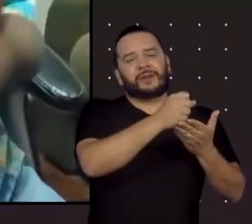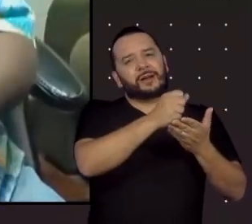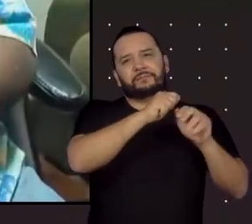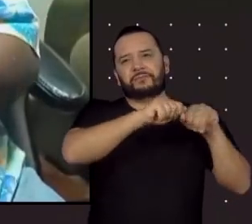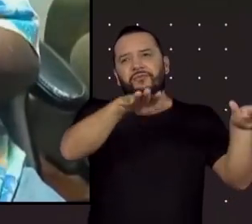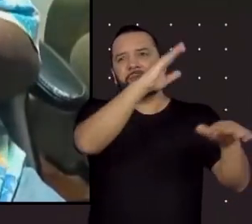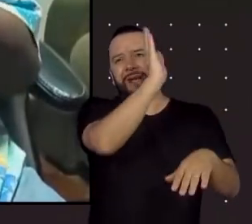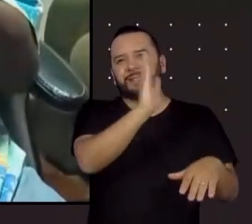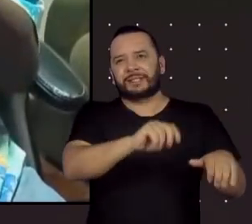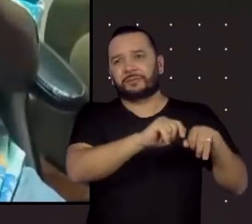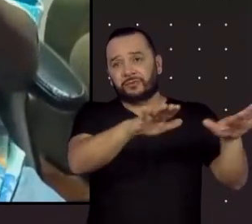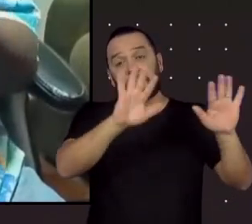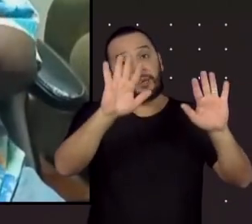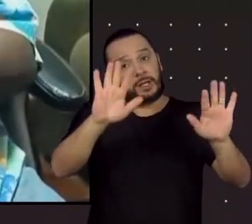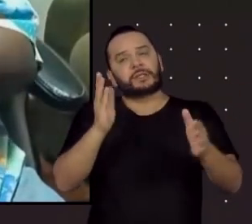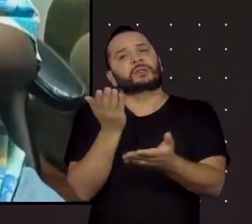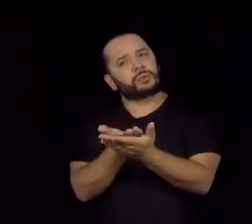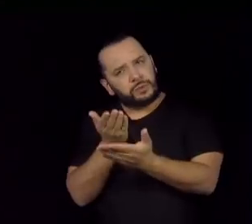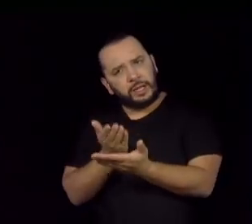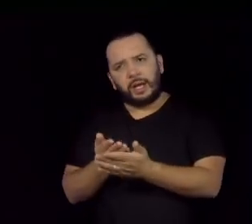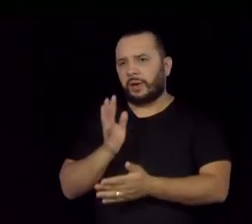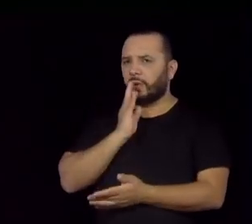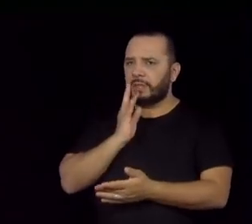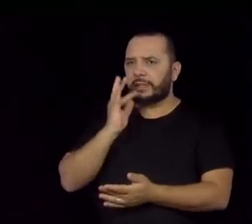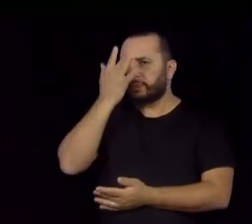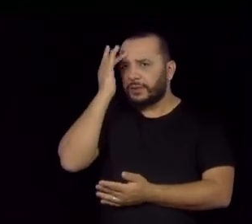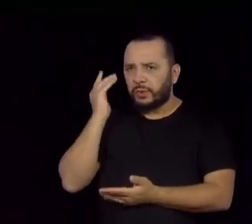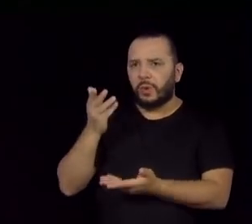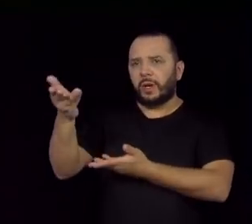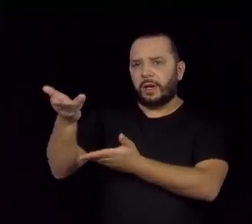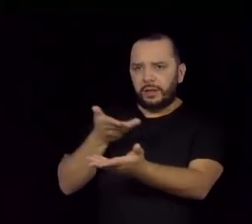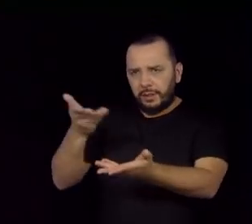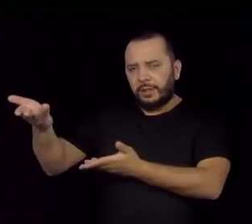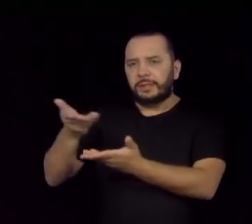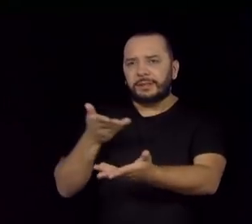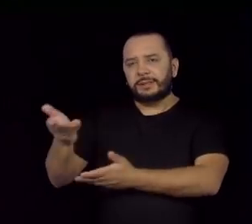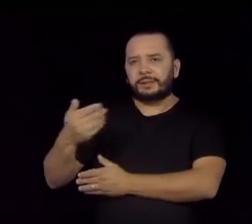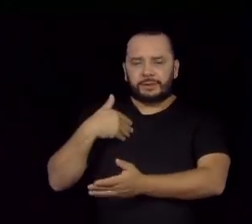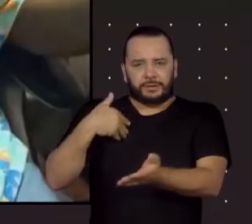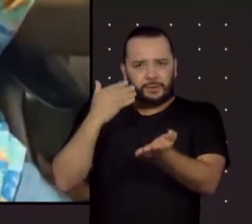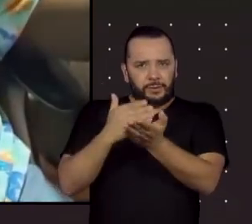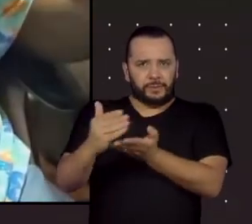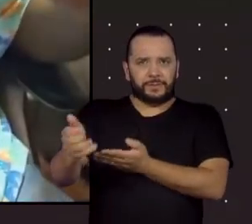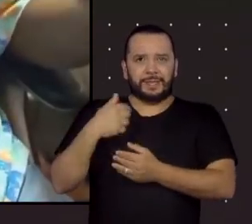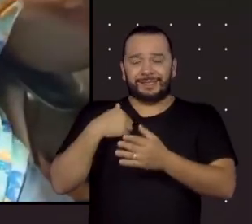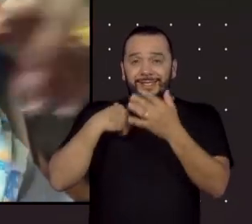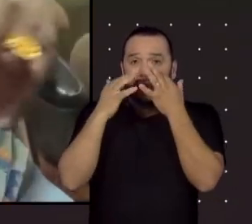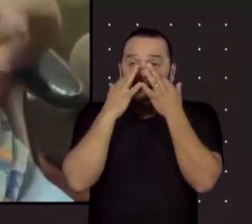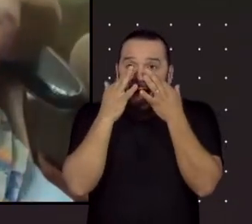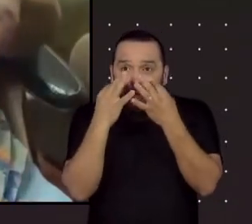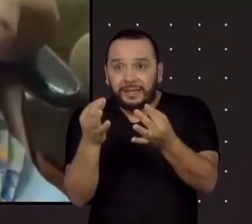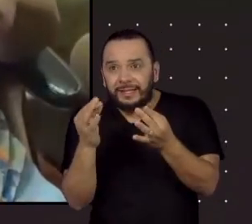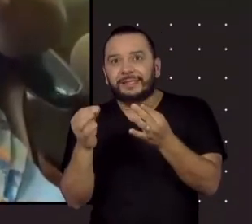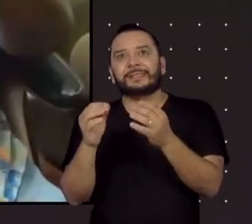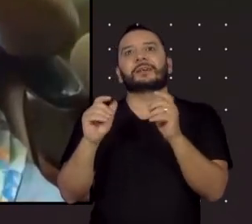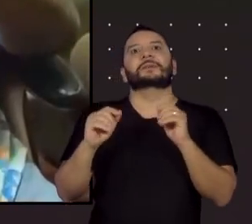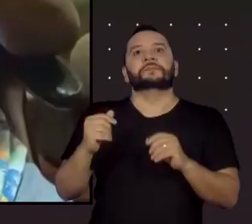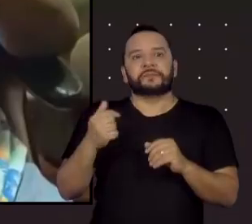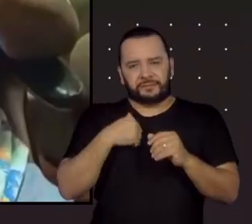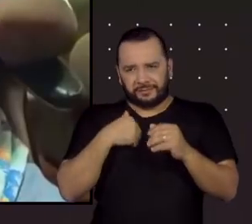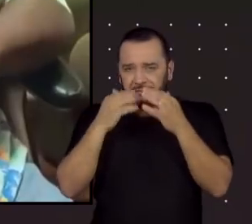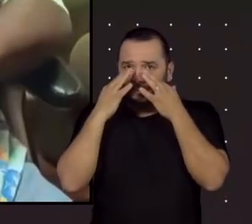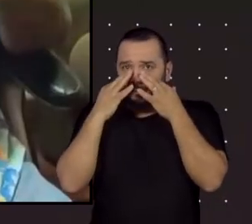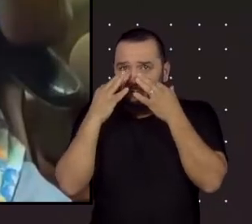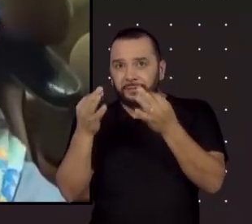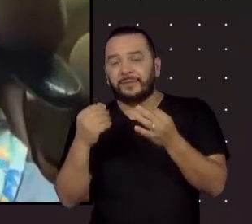tinha que conhecer bem as pessoas, né? E então eu comecei a prestar atenção nos caras. Comecei a prestar atenção